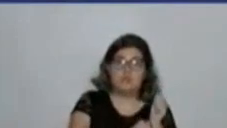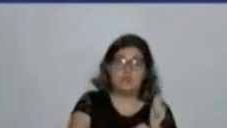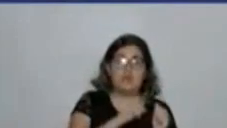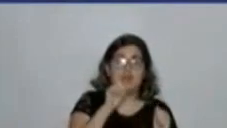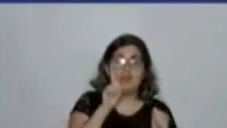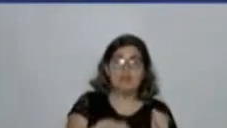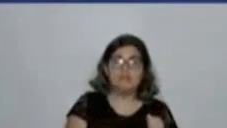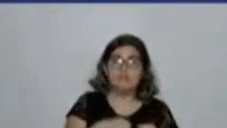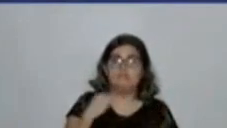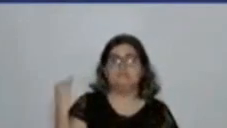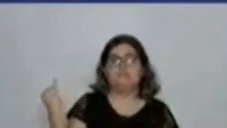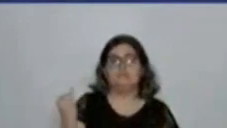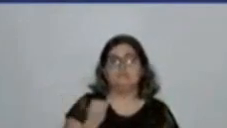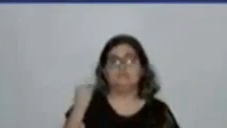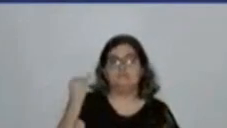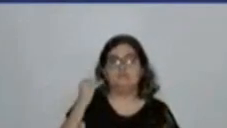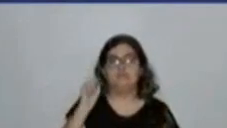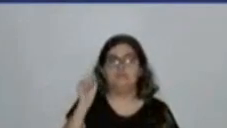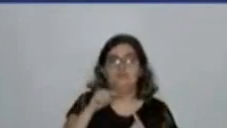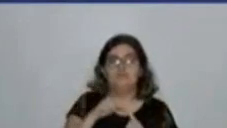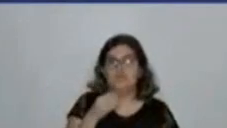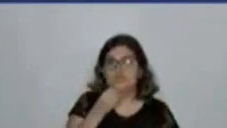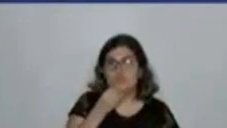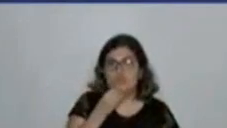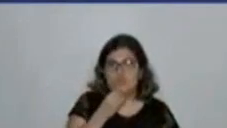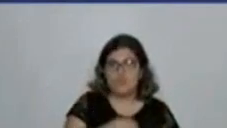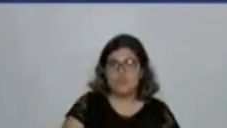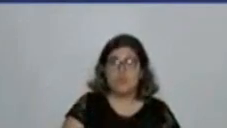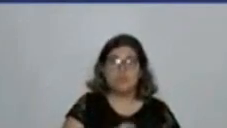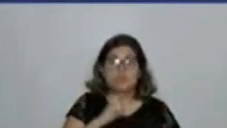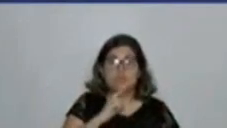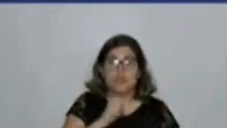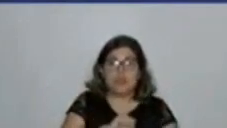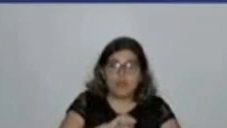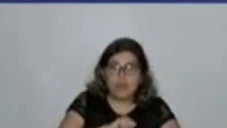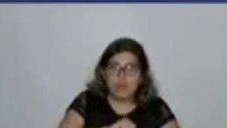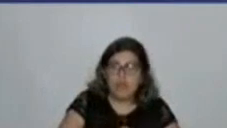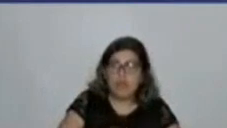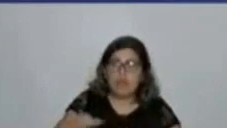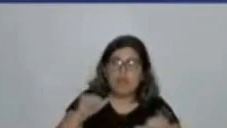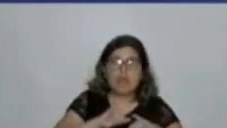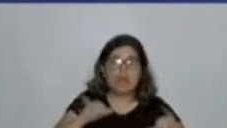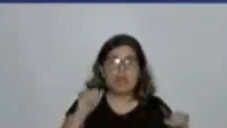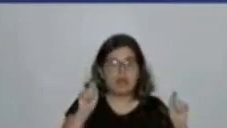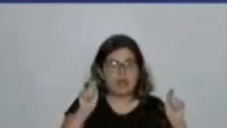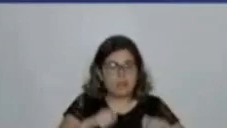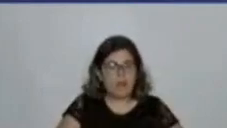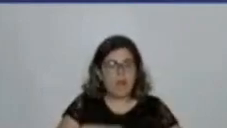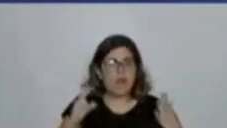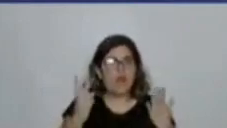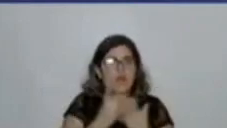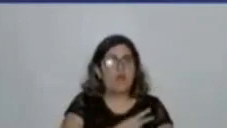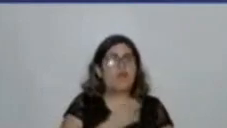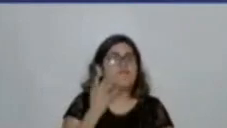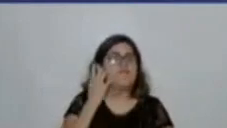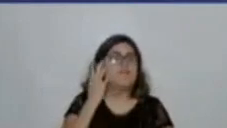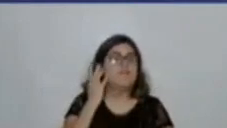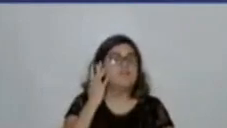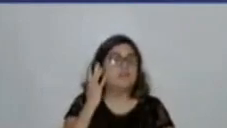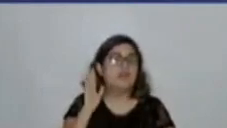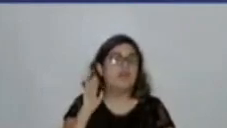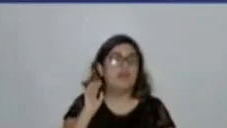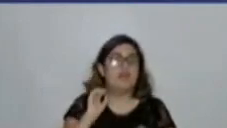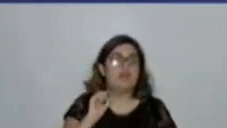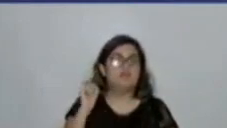óbvios. Ninguém fornece informações que possam facilitar ataques,